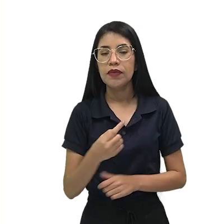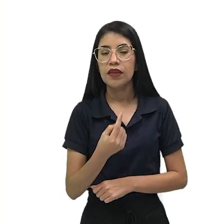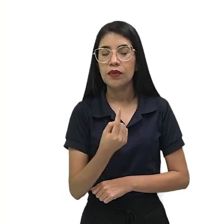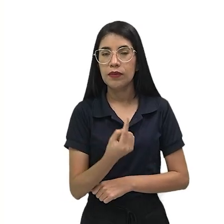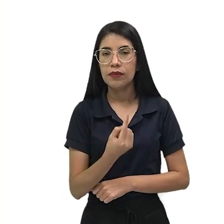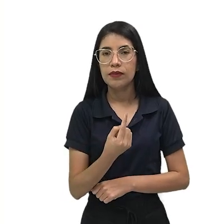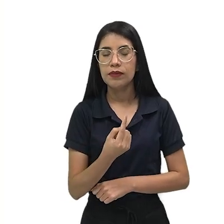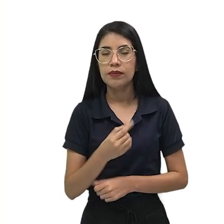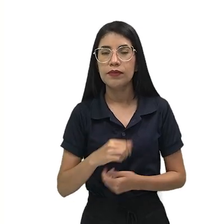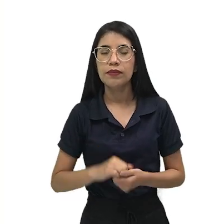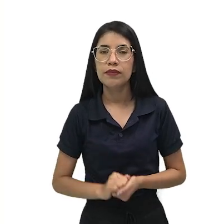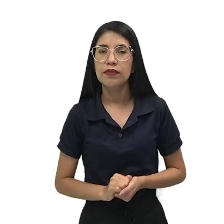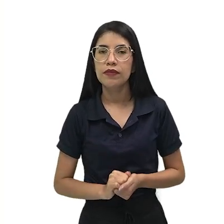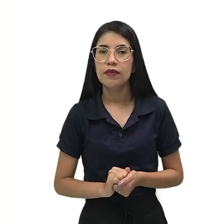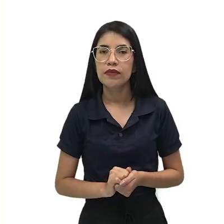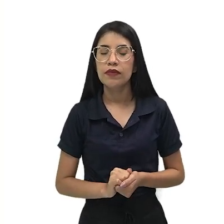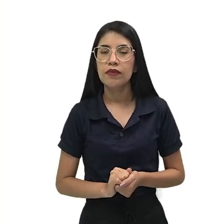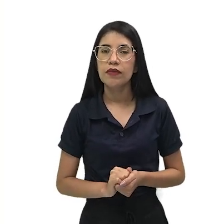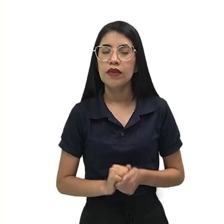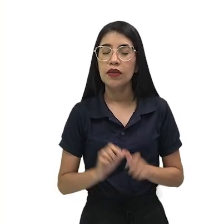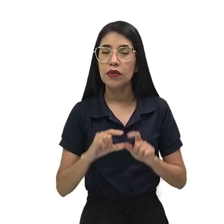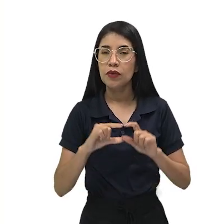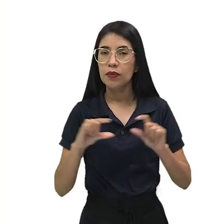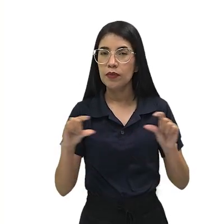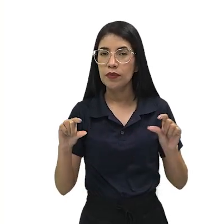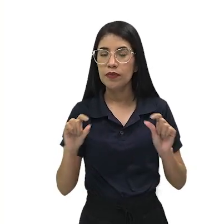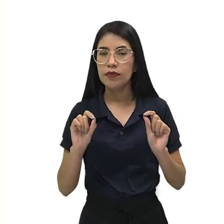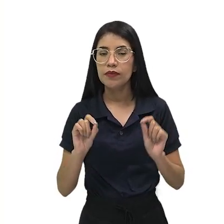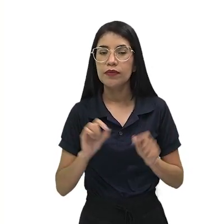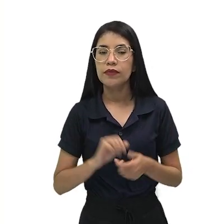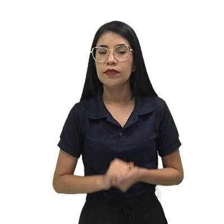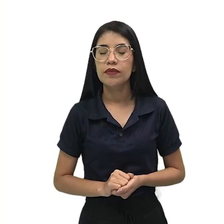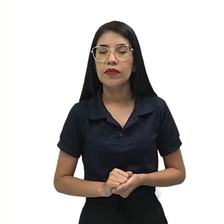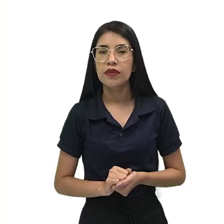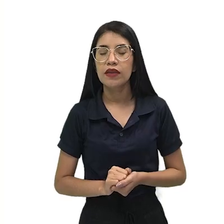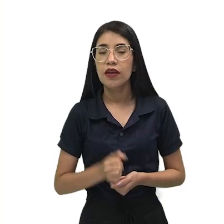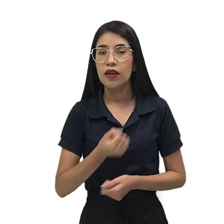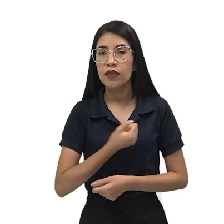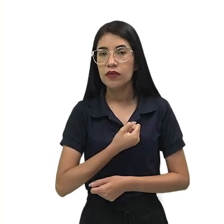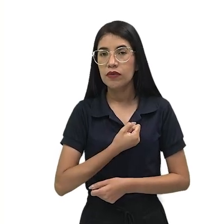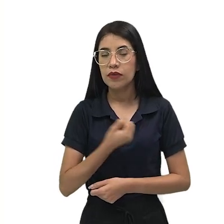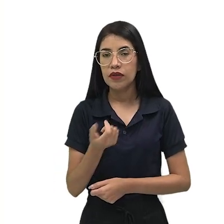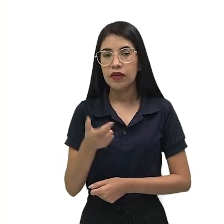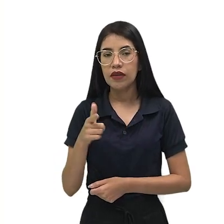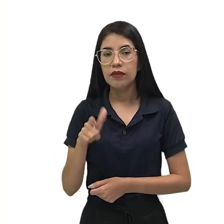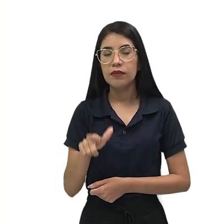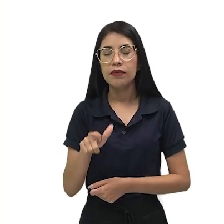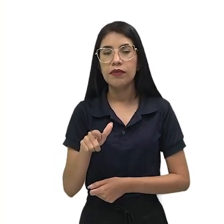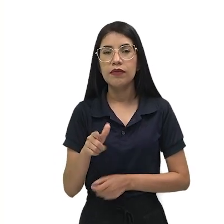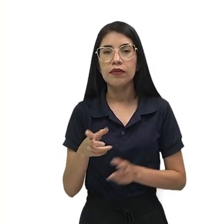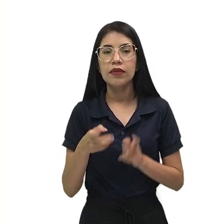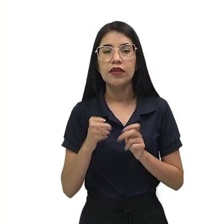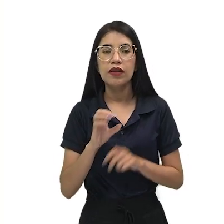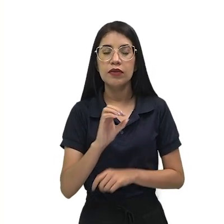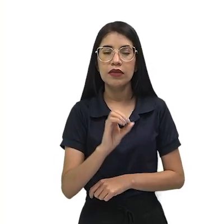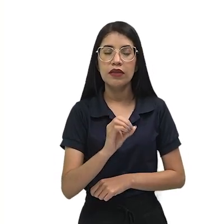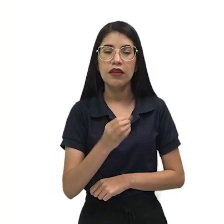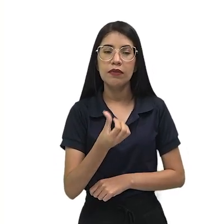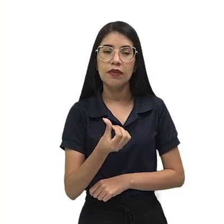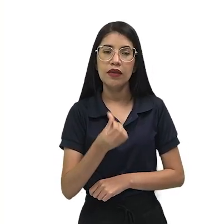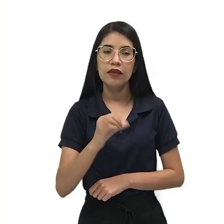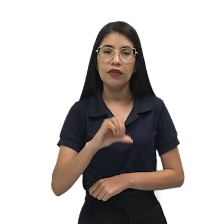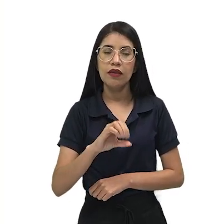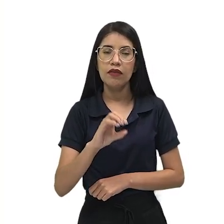o período, que eu vou chamar de P? O período é aquele número que se repete. Quando nós olhamos, olha,